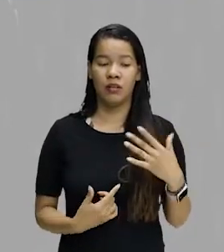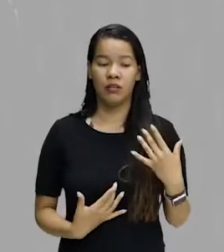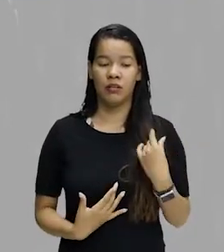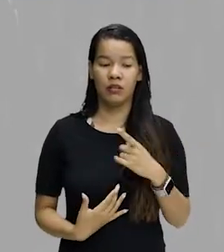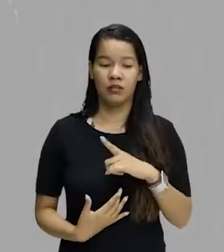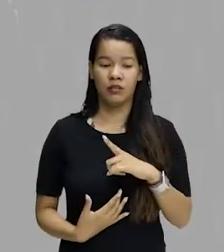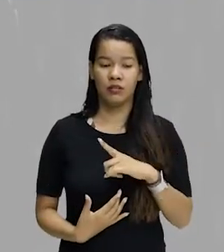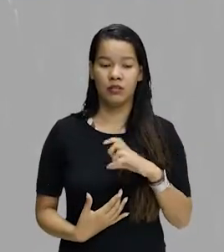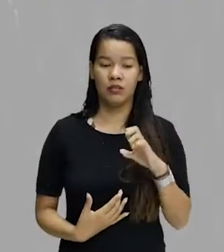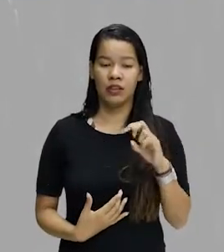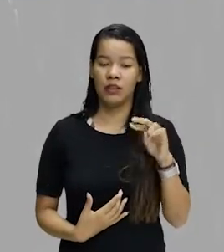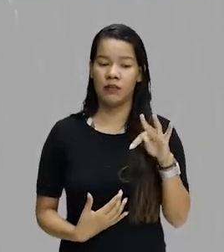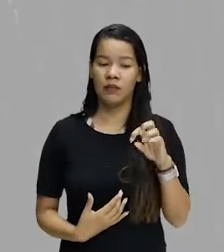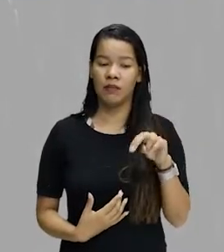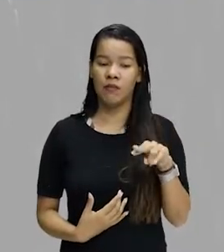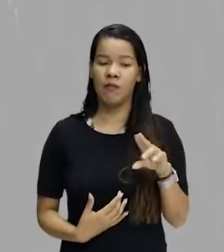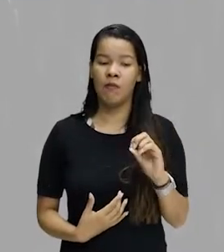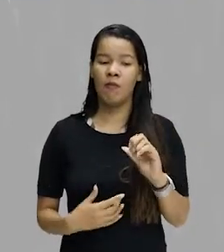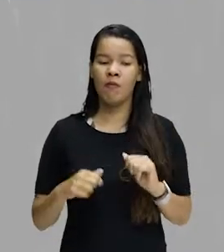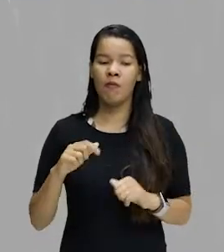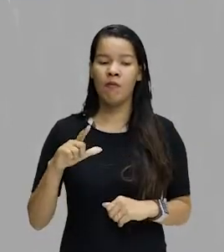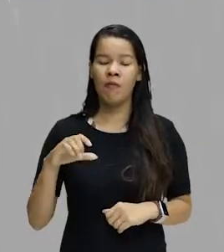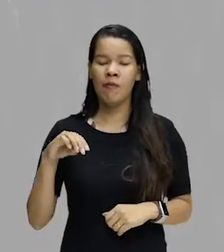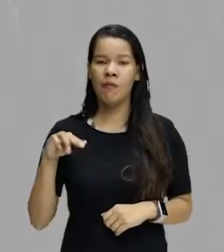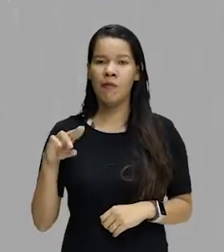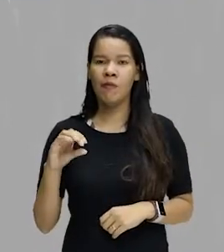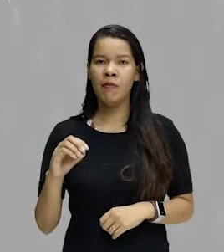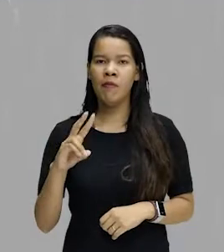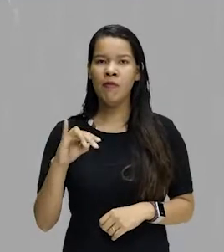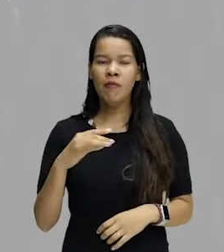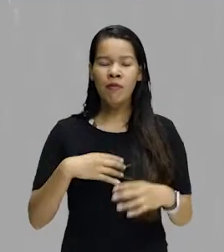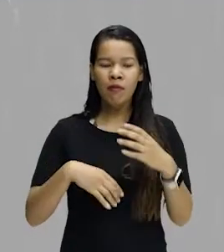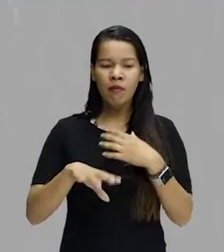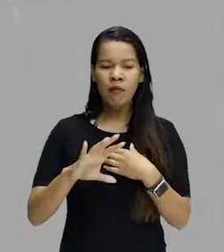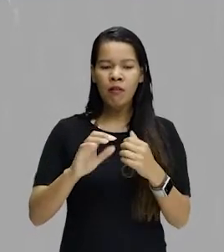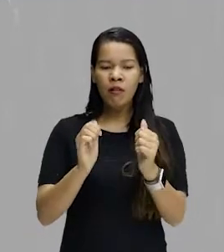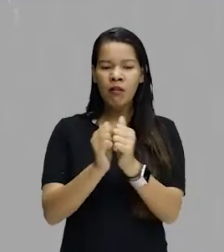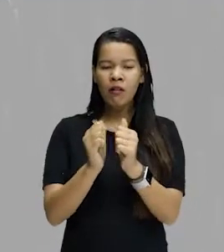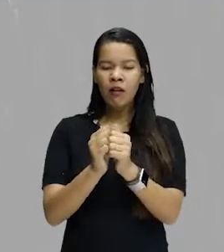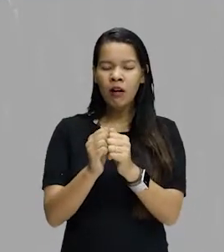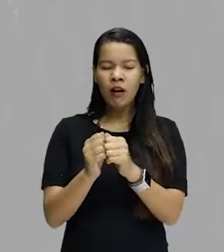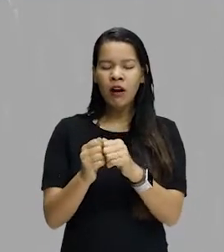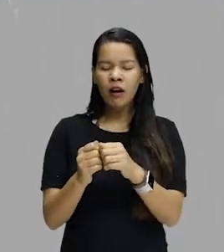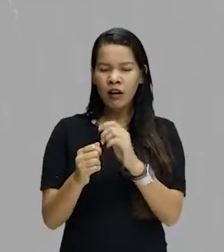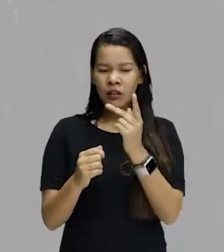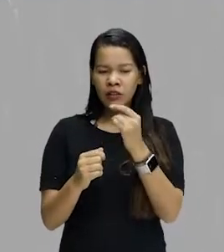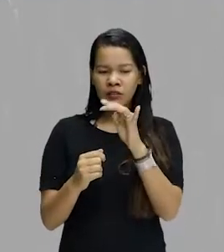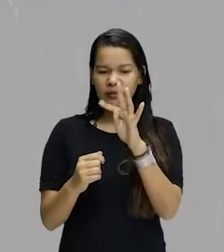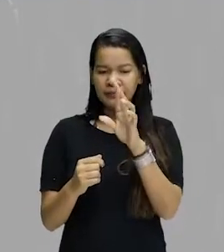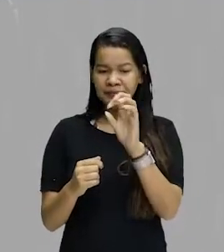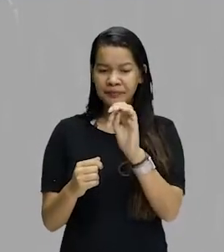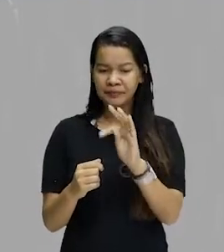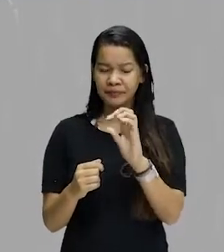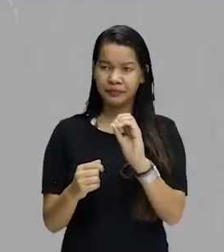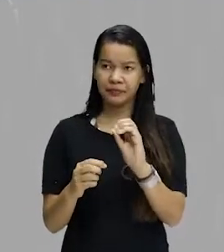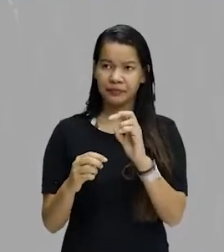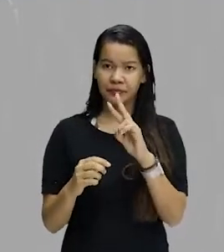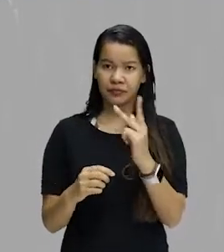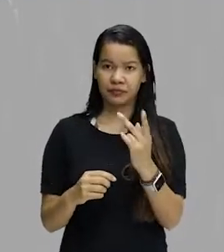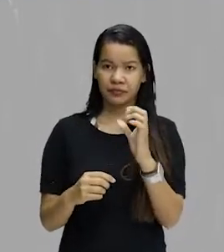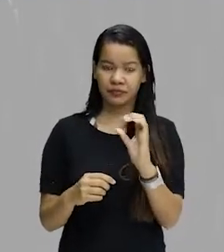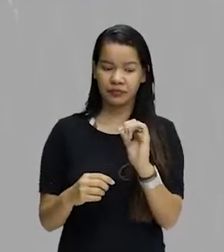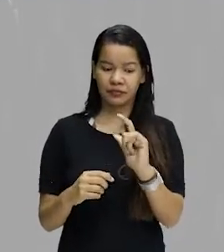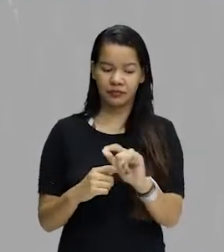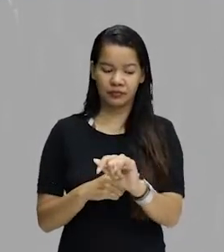aqui o eteno, um alceno, certo? Ele vai reagir com um hidreto de cloro, certo? O